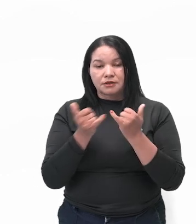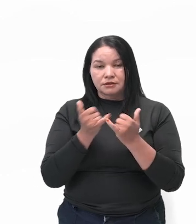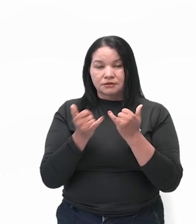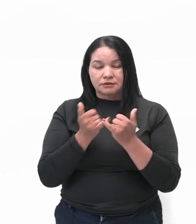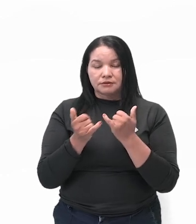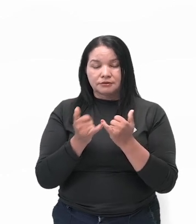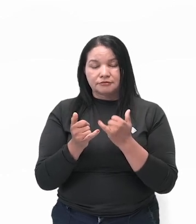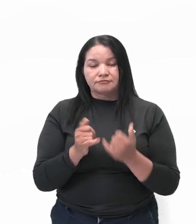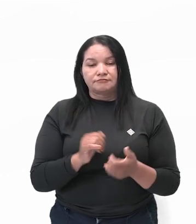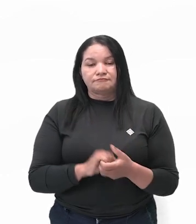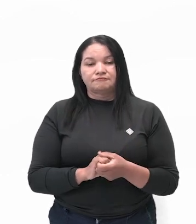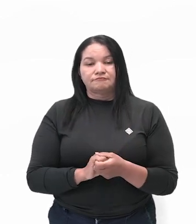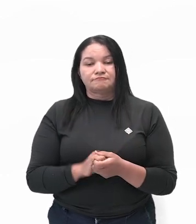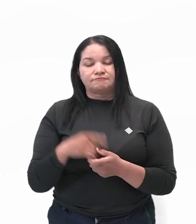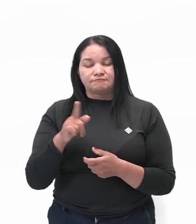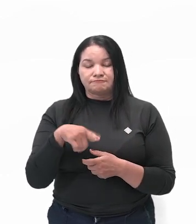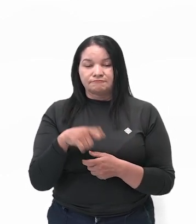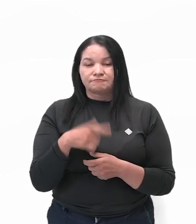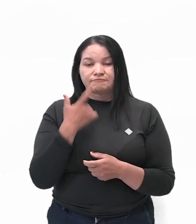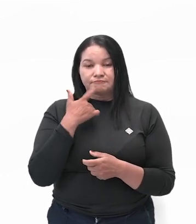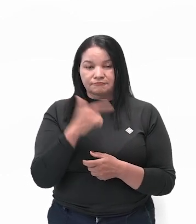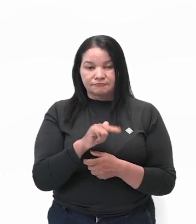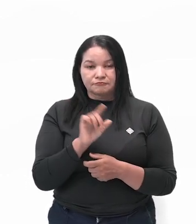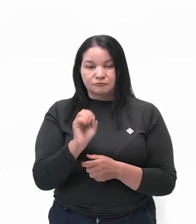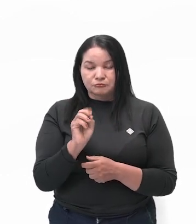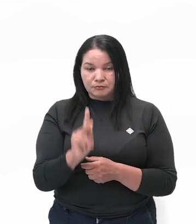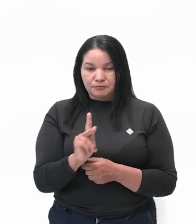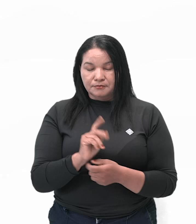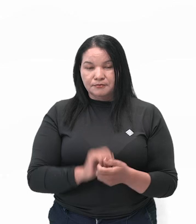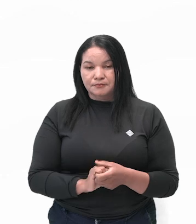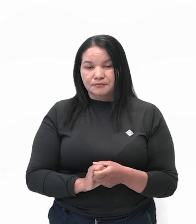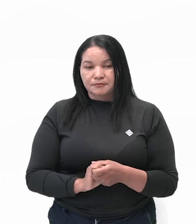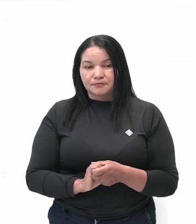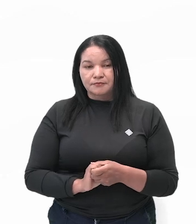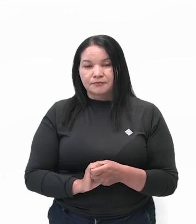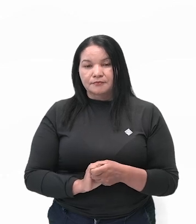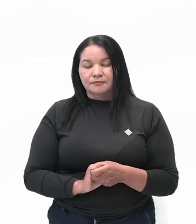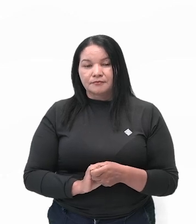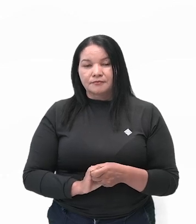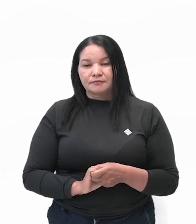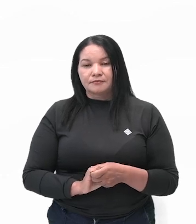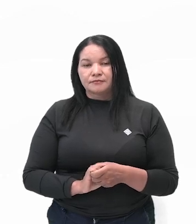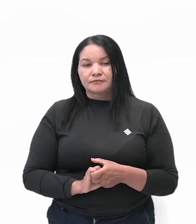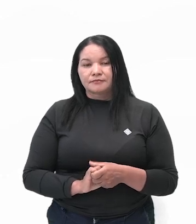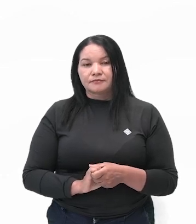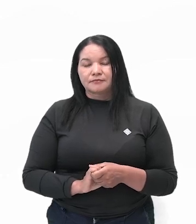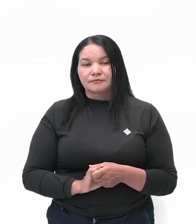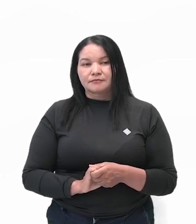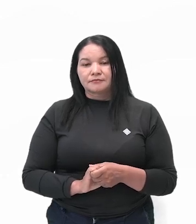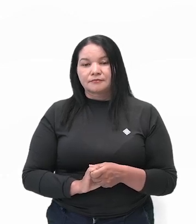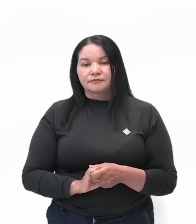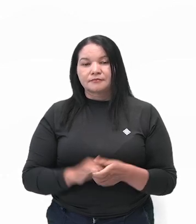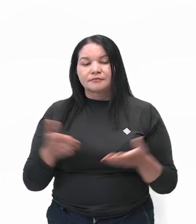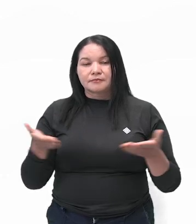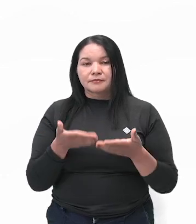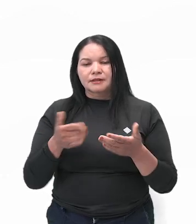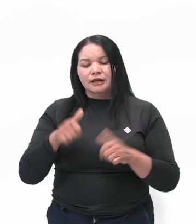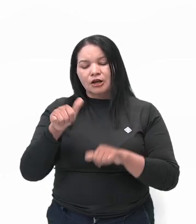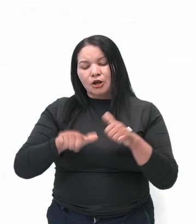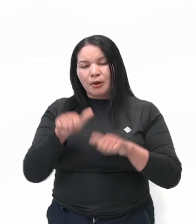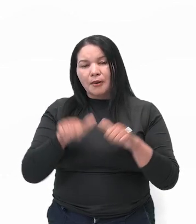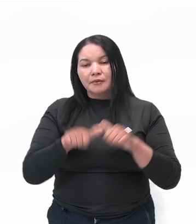no nosso idioma, ok? Bom, vamos analisar aqui